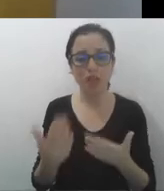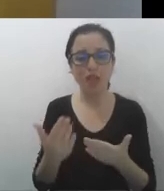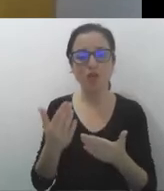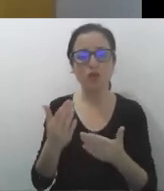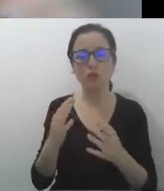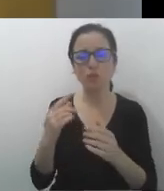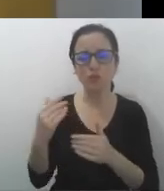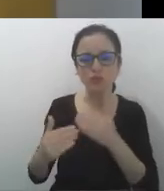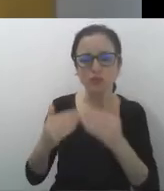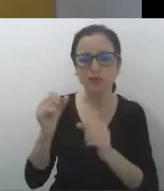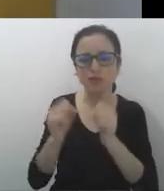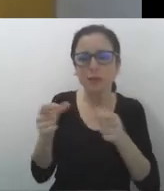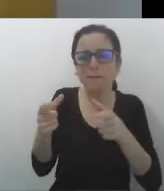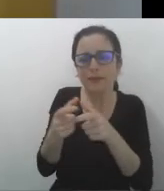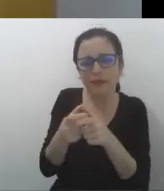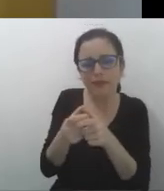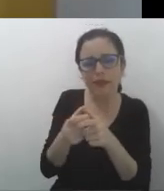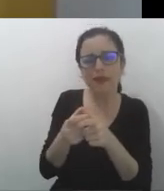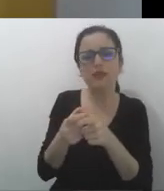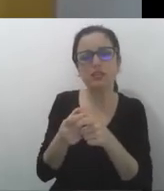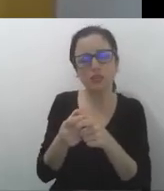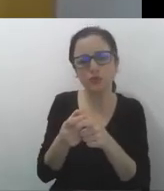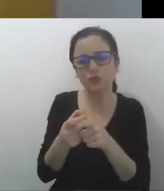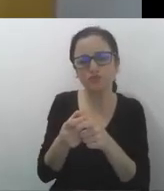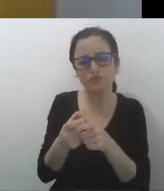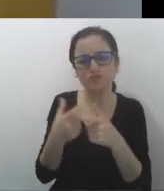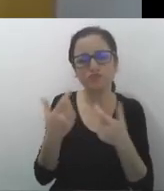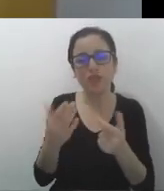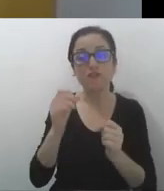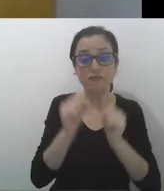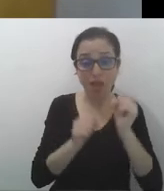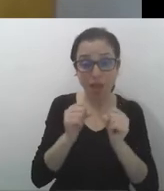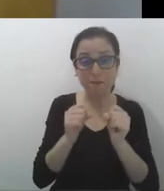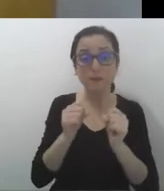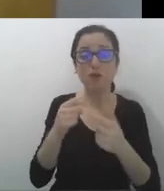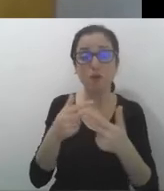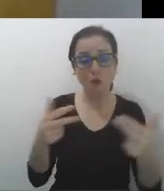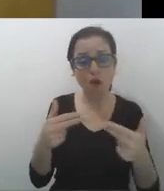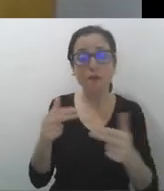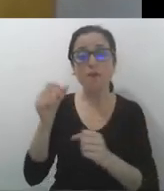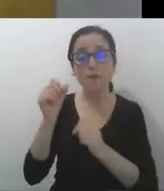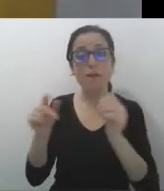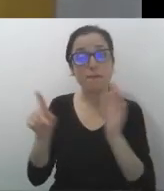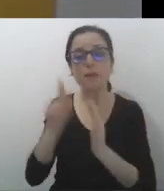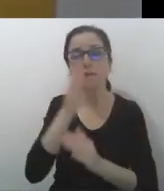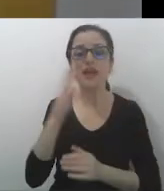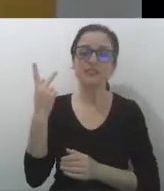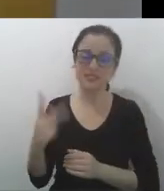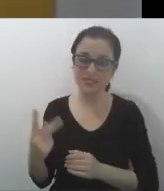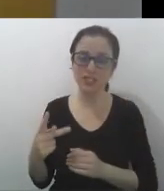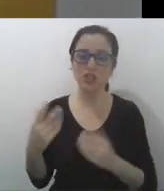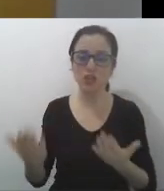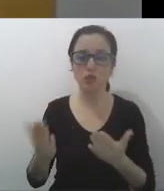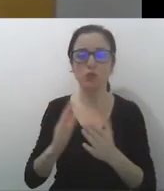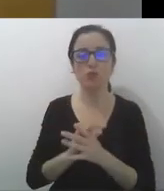há todo um processo de pequenas indústrias que eram indústrias de peças para a